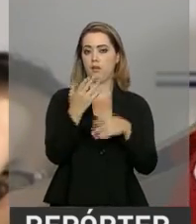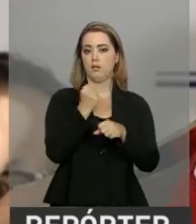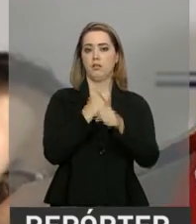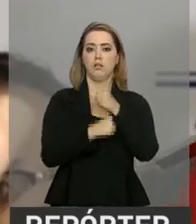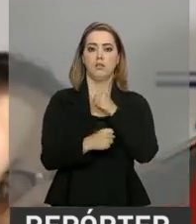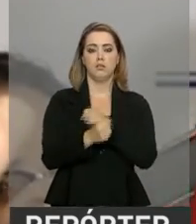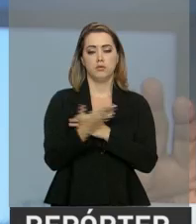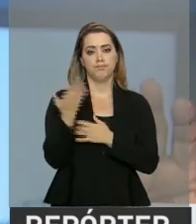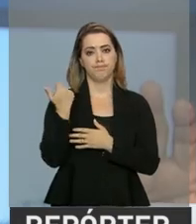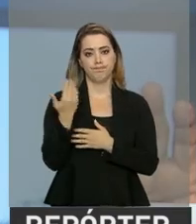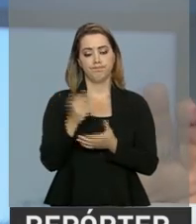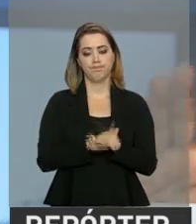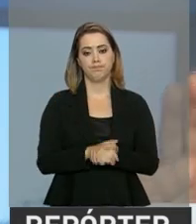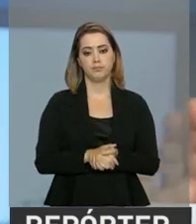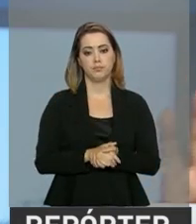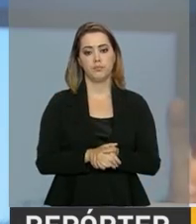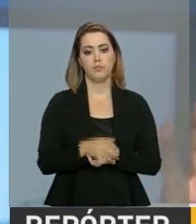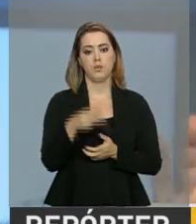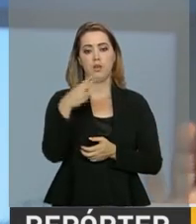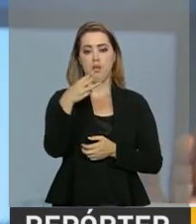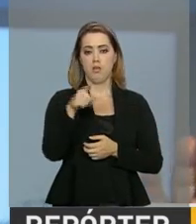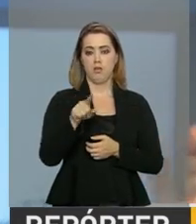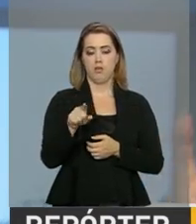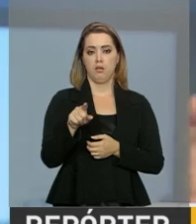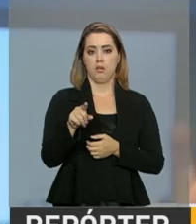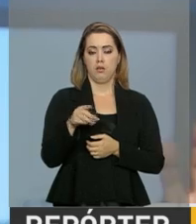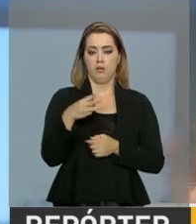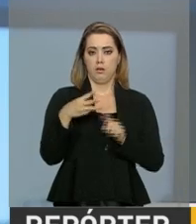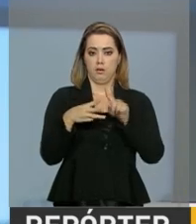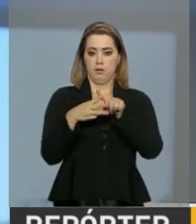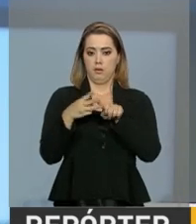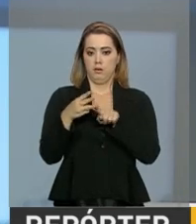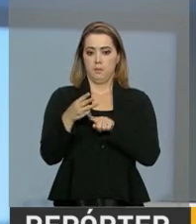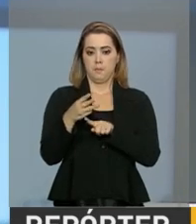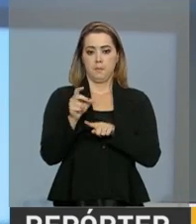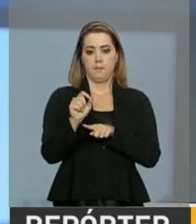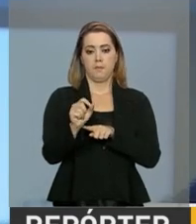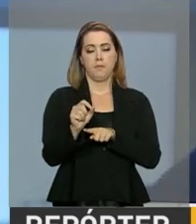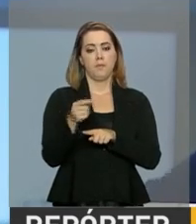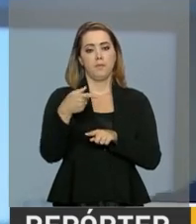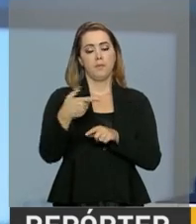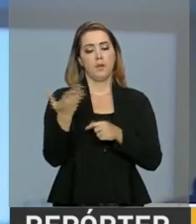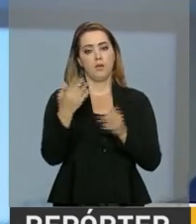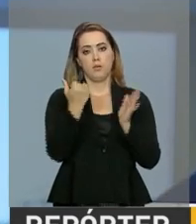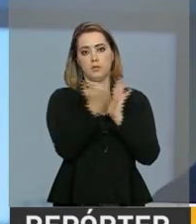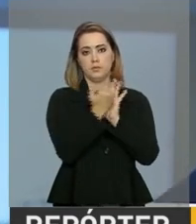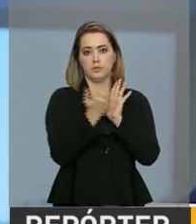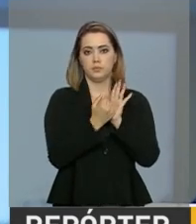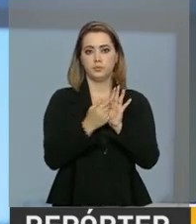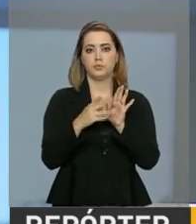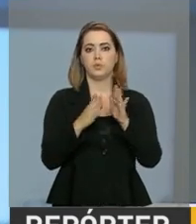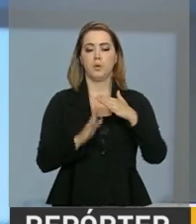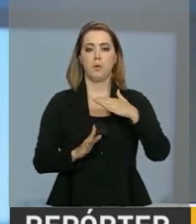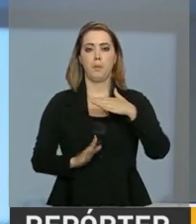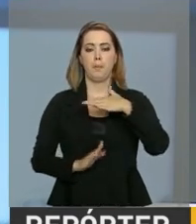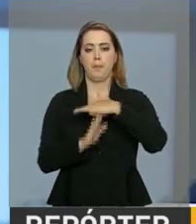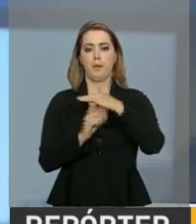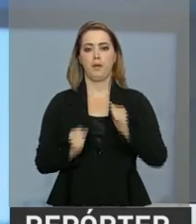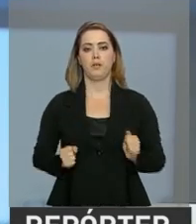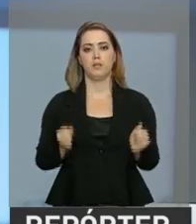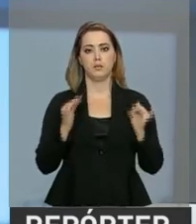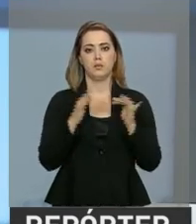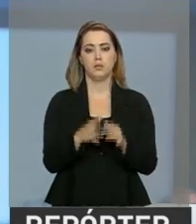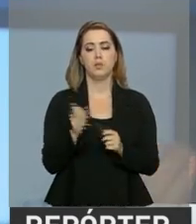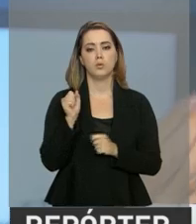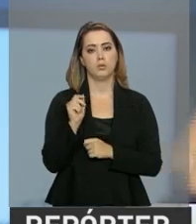nós tínhamos no início do ano. 3 pontos básicos de sustentação dessa agenda: a PEC do teto, a PEC da Previdência